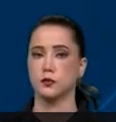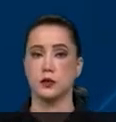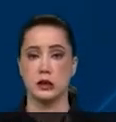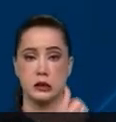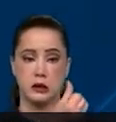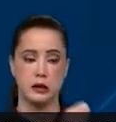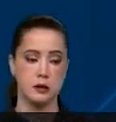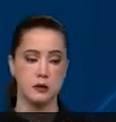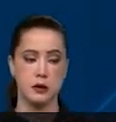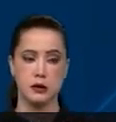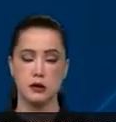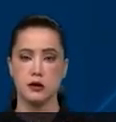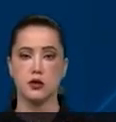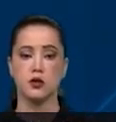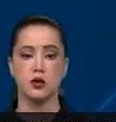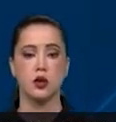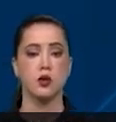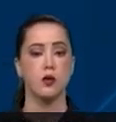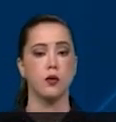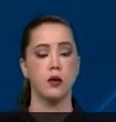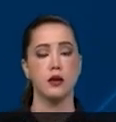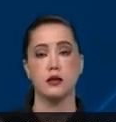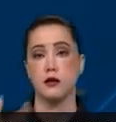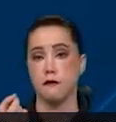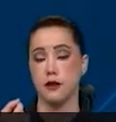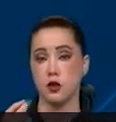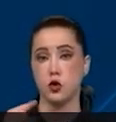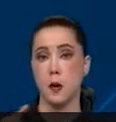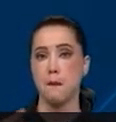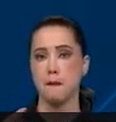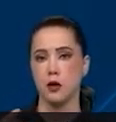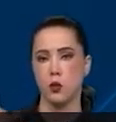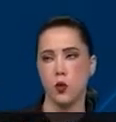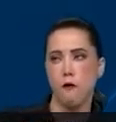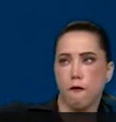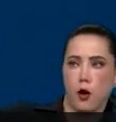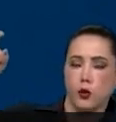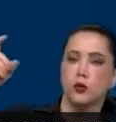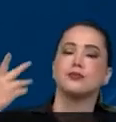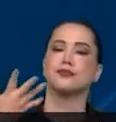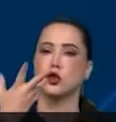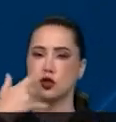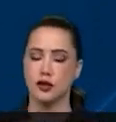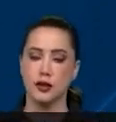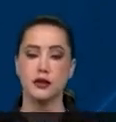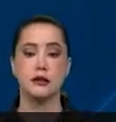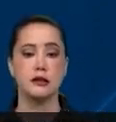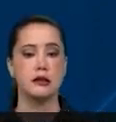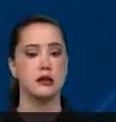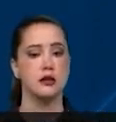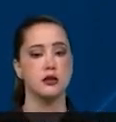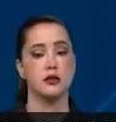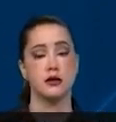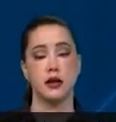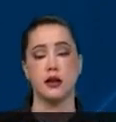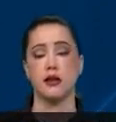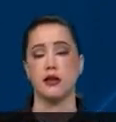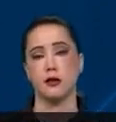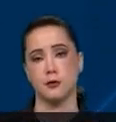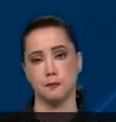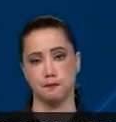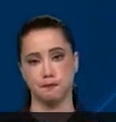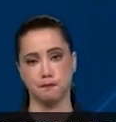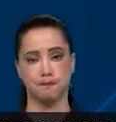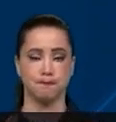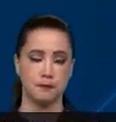deste ano, foram publicadas quase 20 mil selfies de crianças entre 7 e 10 anos com conteúdo de nudez ou sexual.